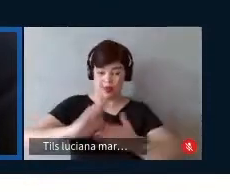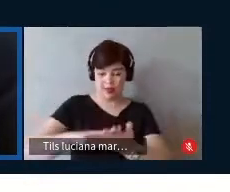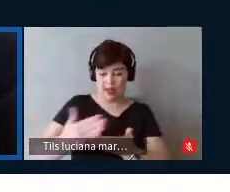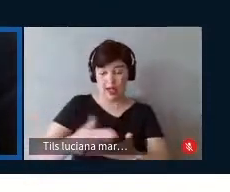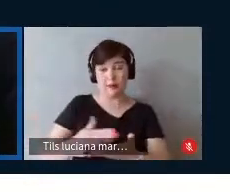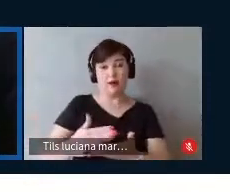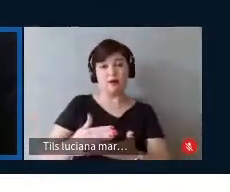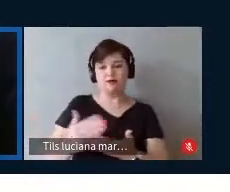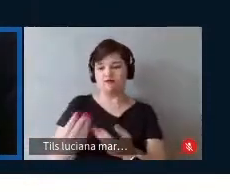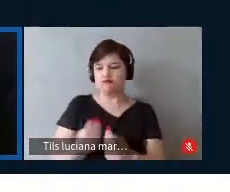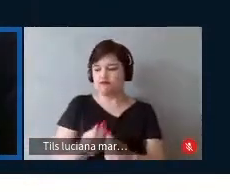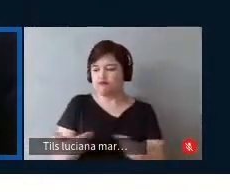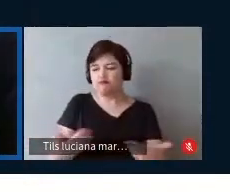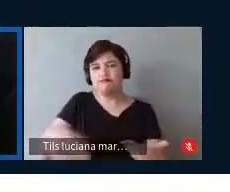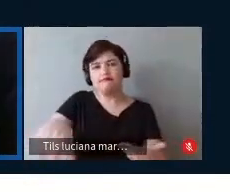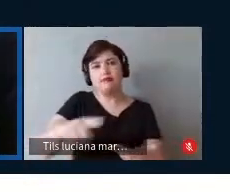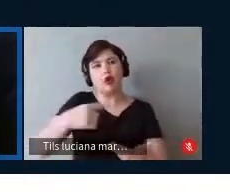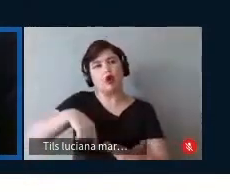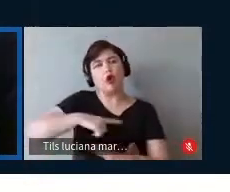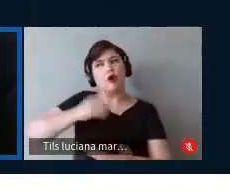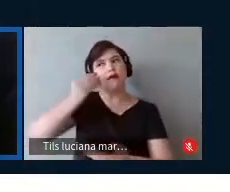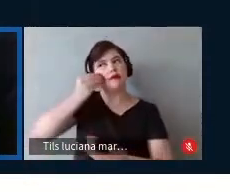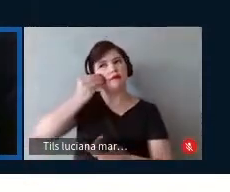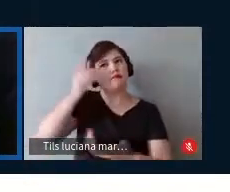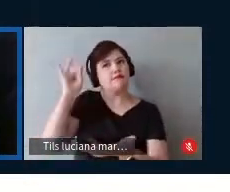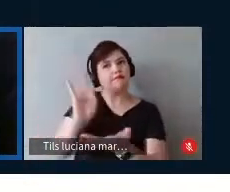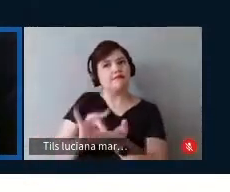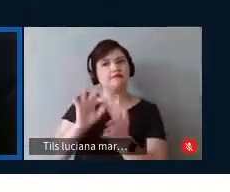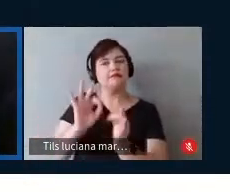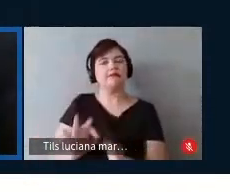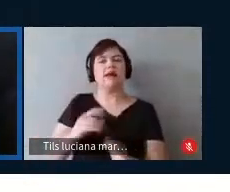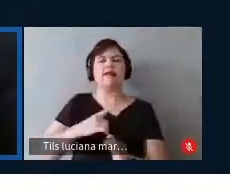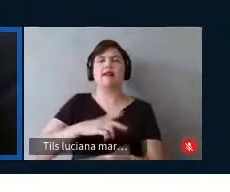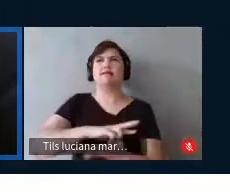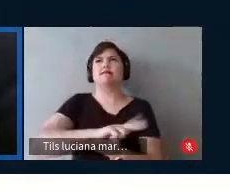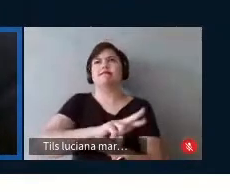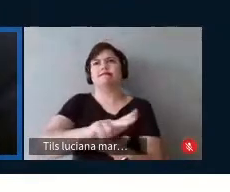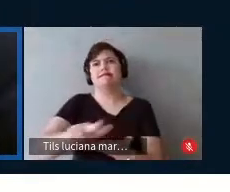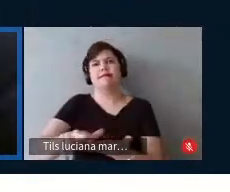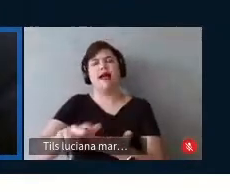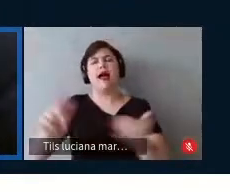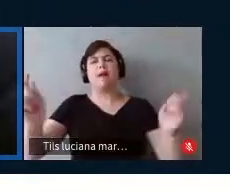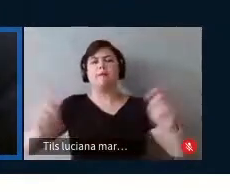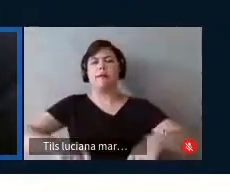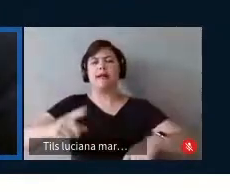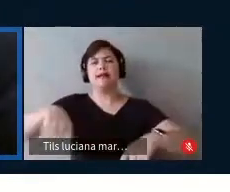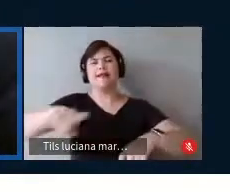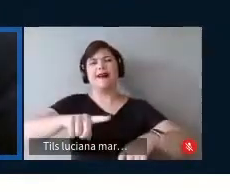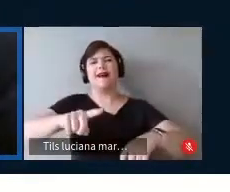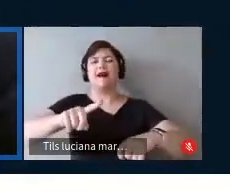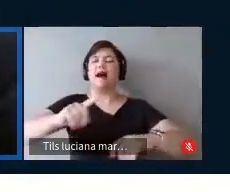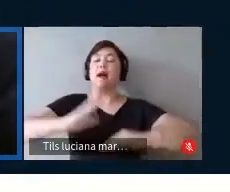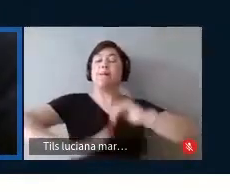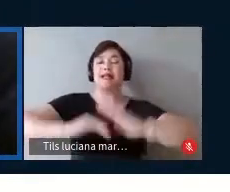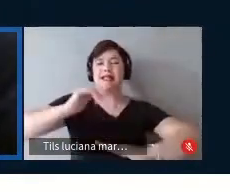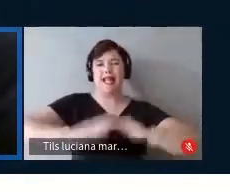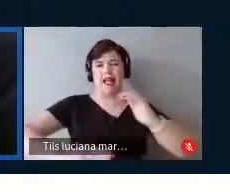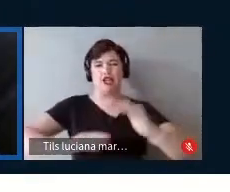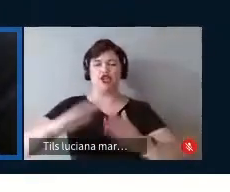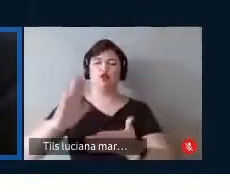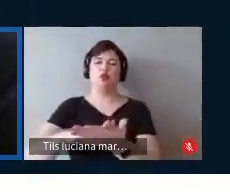gente buscar concretamente um número de habilidades que esse intérprete precisa ter